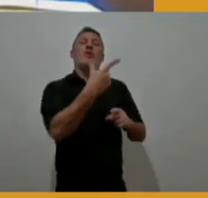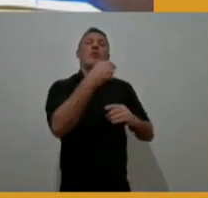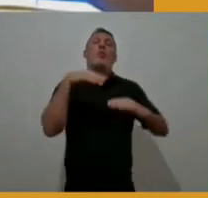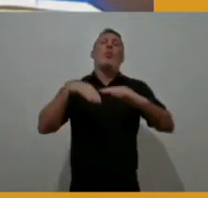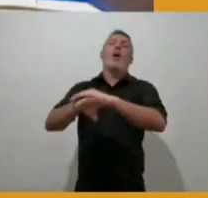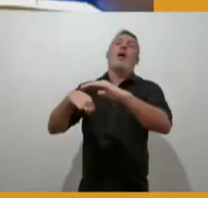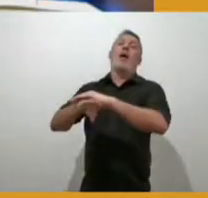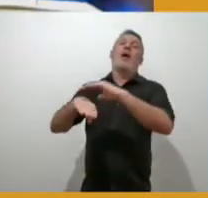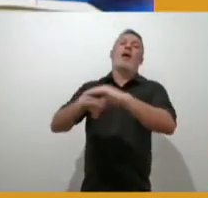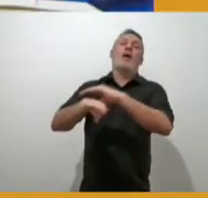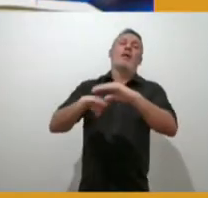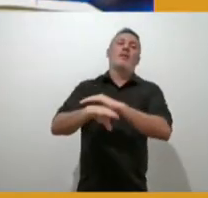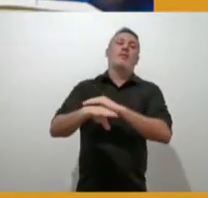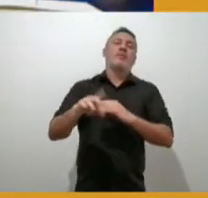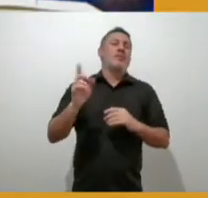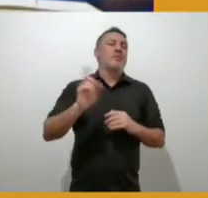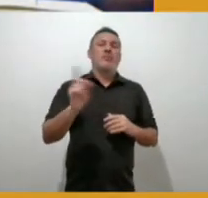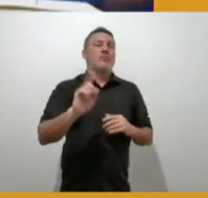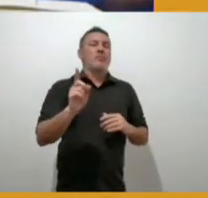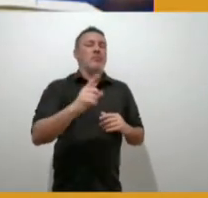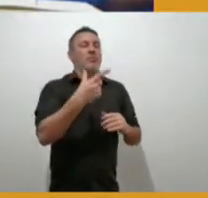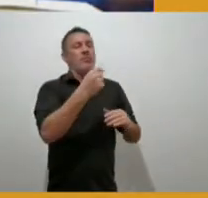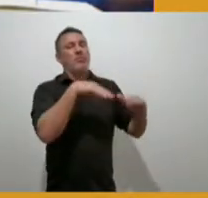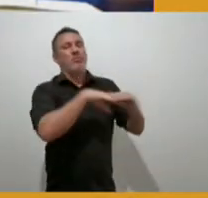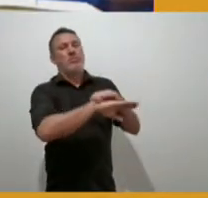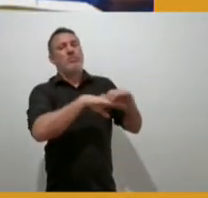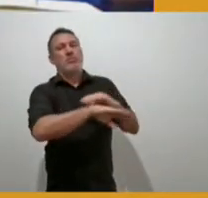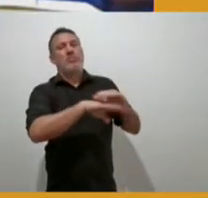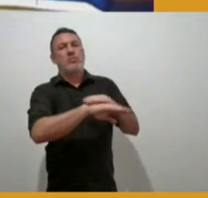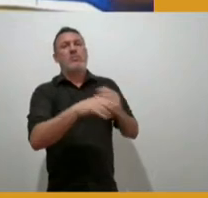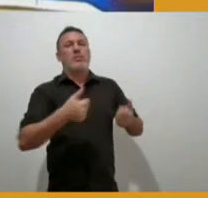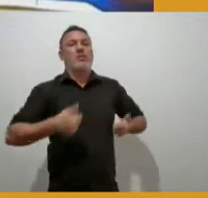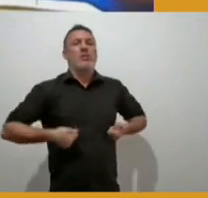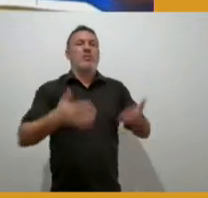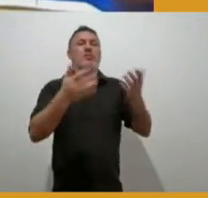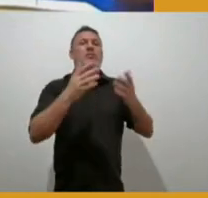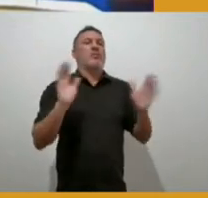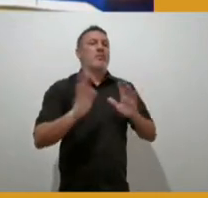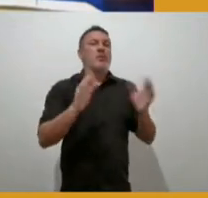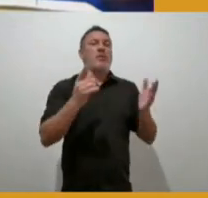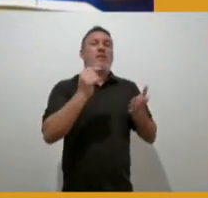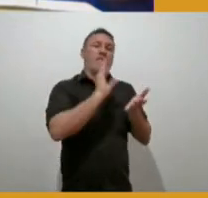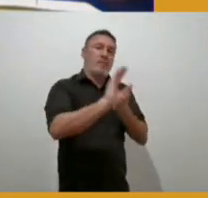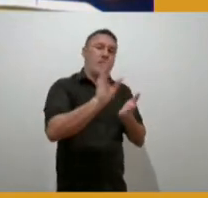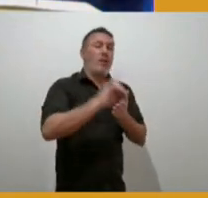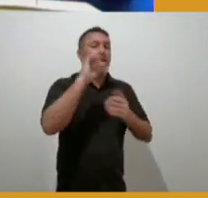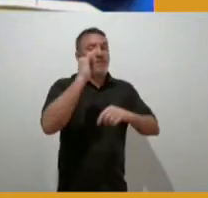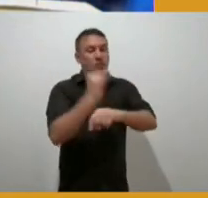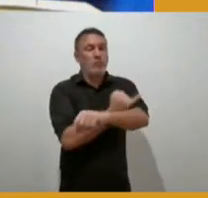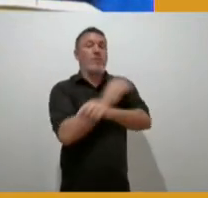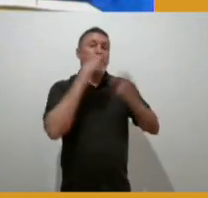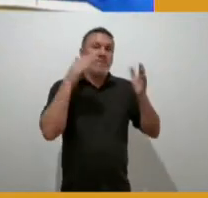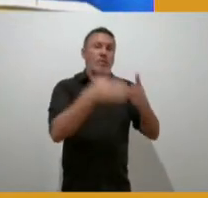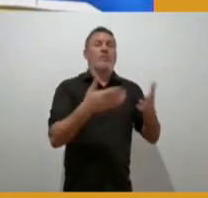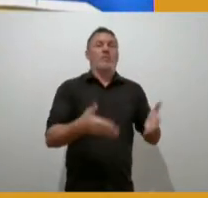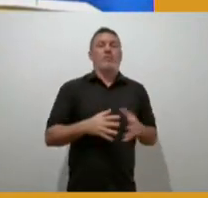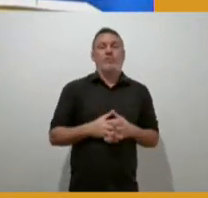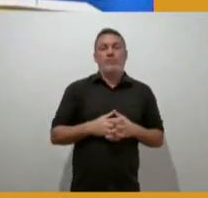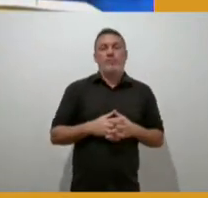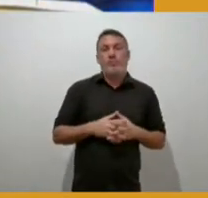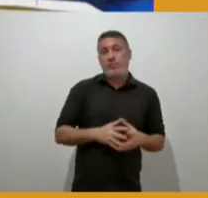dia a dia do Tesouro e para as áreas de custeio do Tesouro, a gente fazer investimento em infraestrutura. E nós fizemos